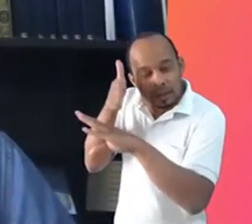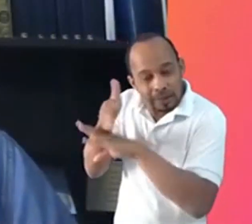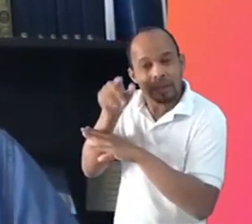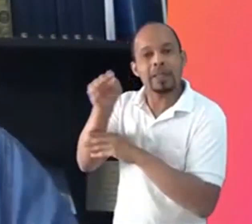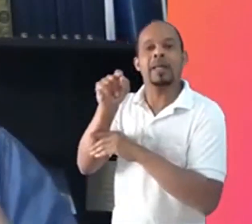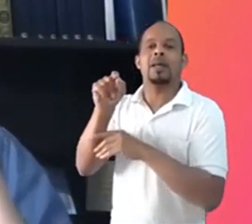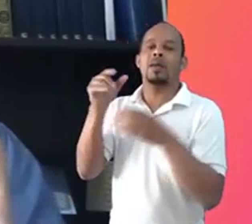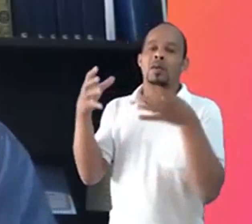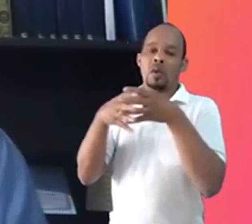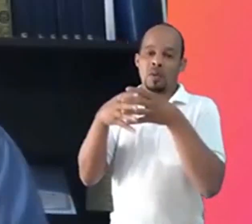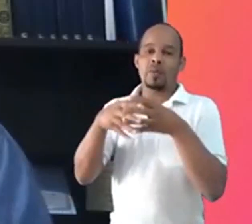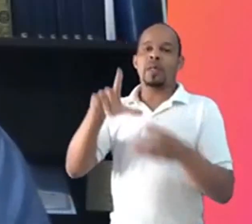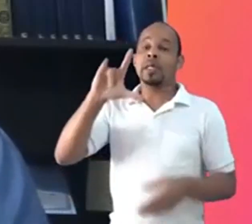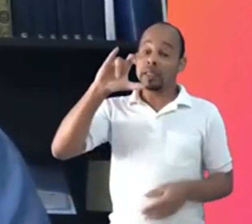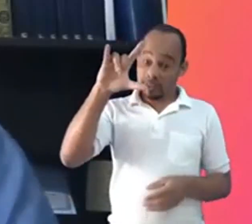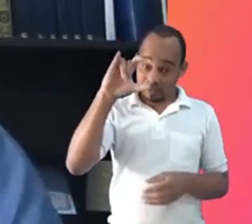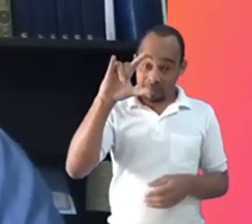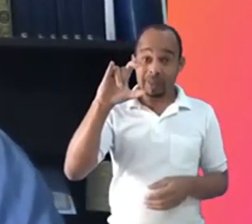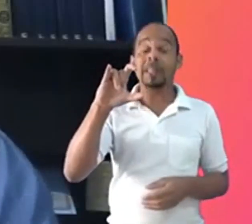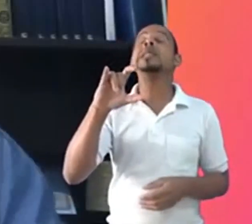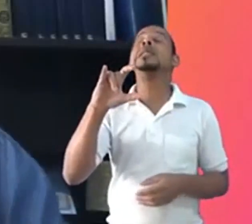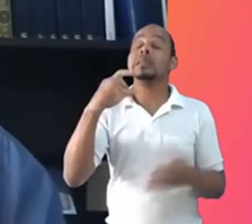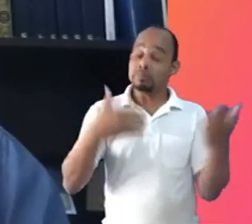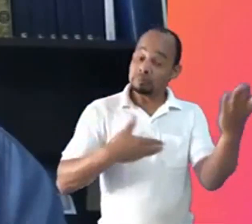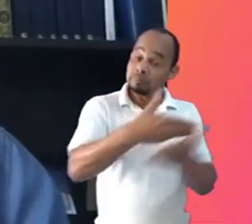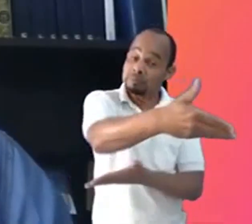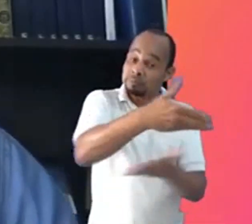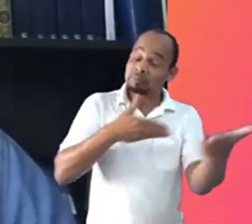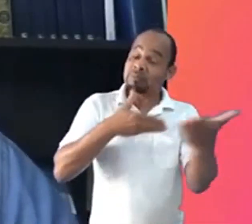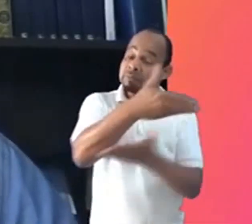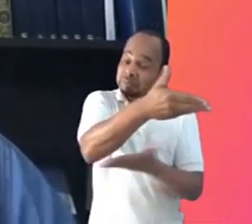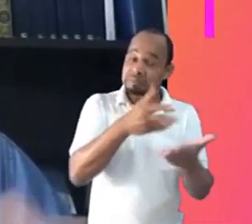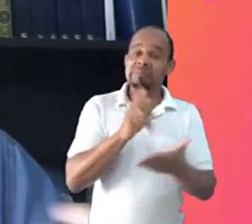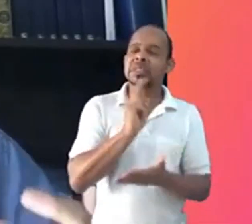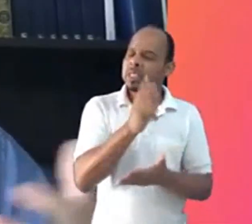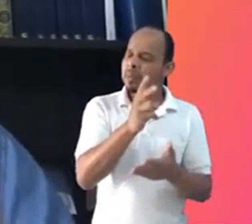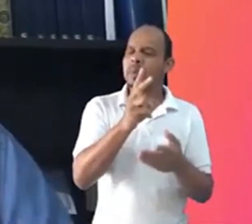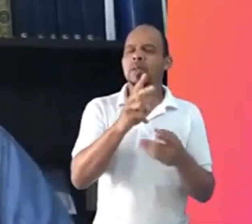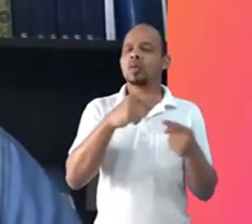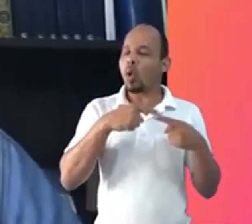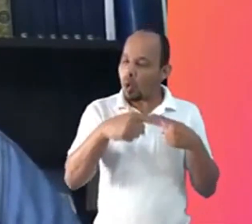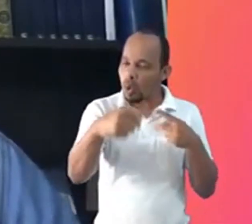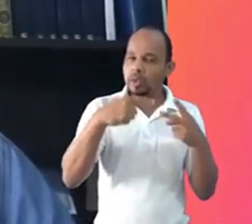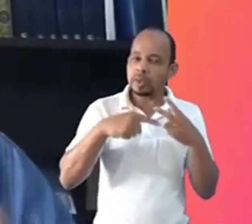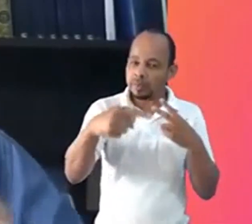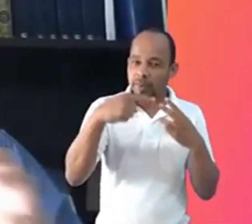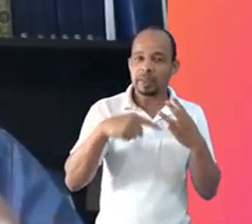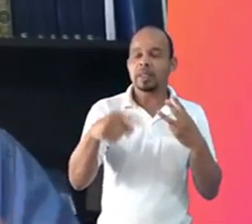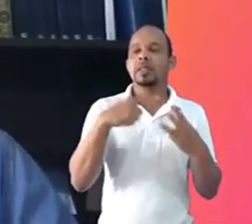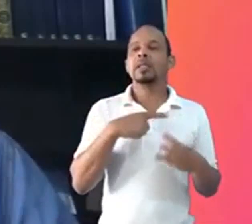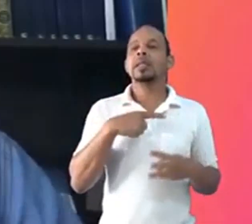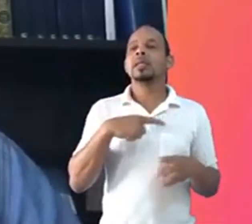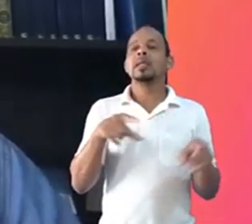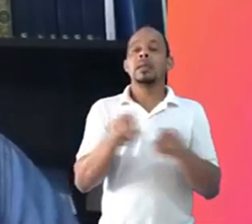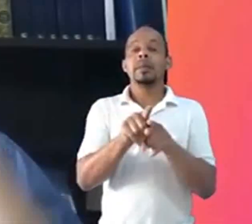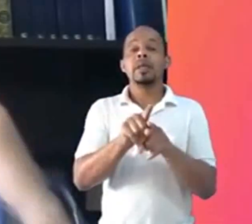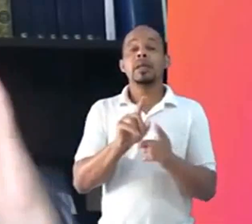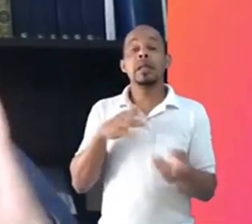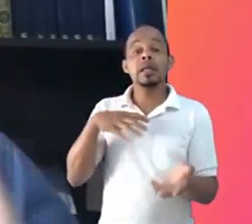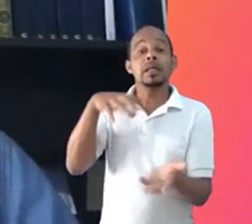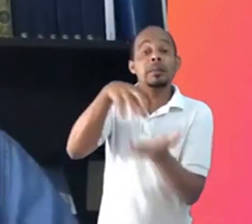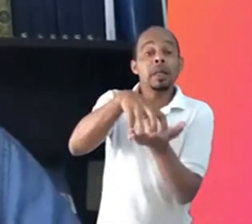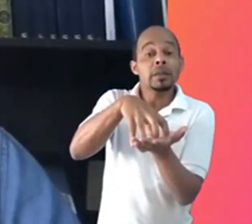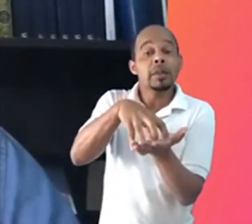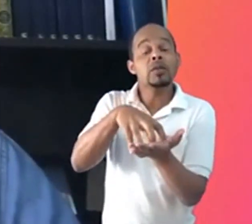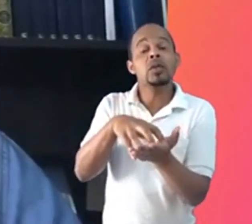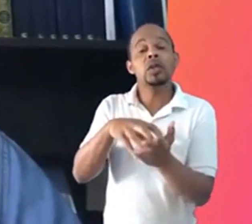música. Então, tenta conhecer as nossas redes, adiciona aí na sua rede e vai interagindo com o pessoal que eles estão sempre preparando alguma coisa.